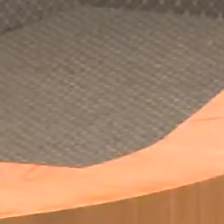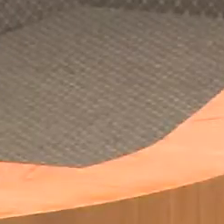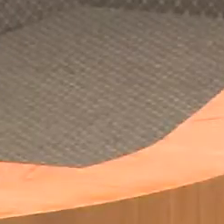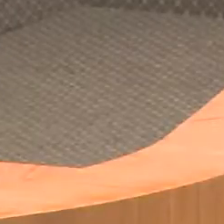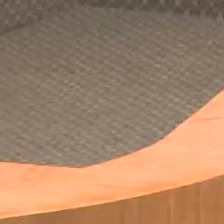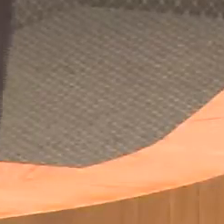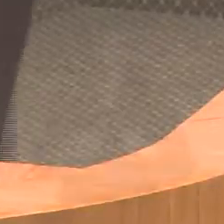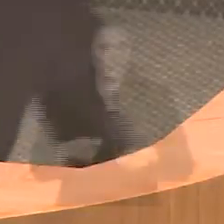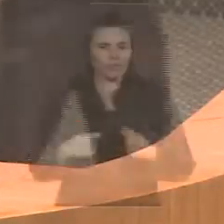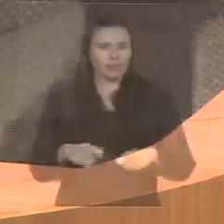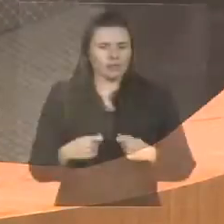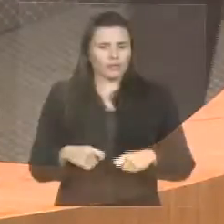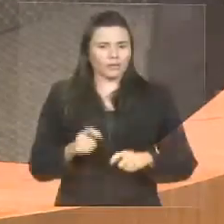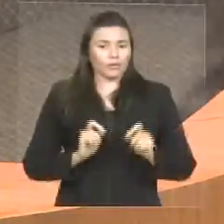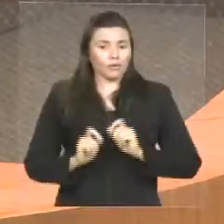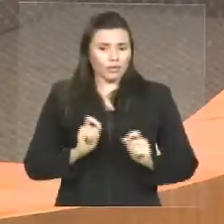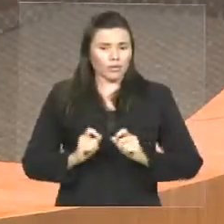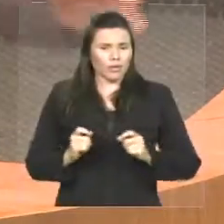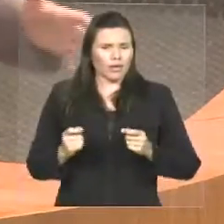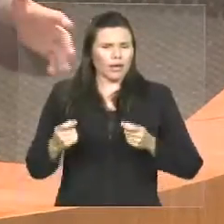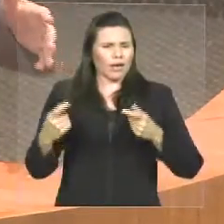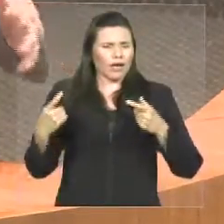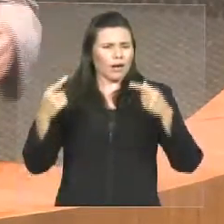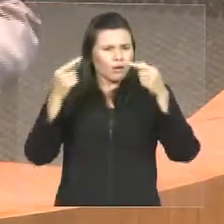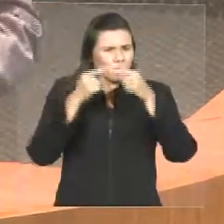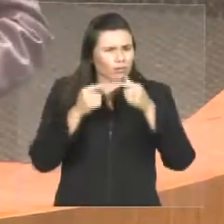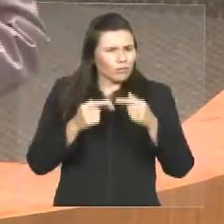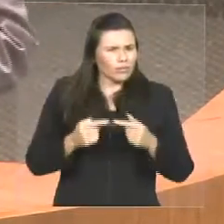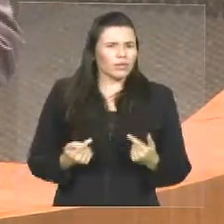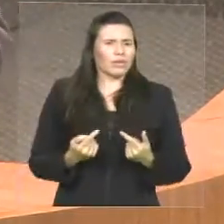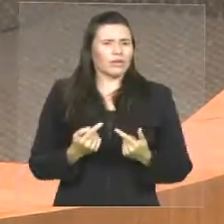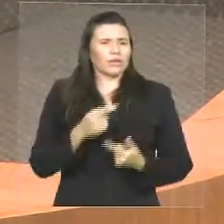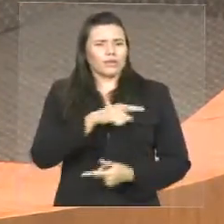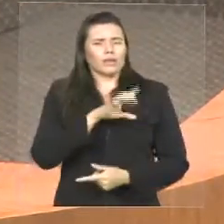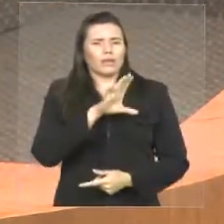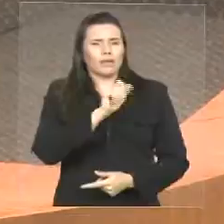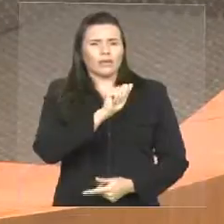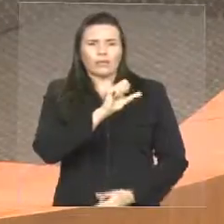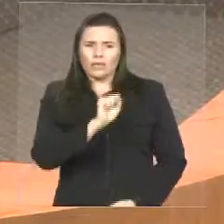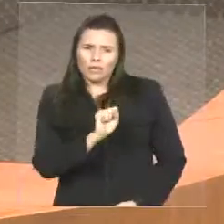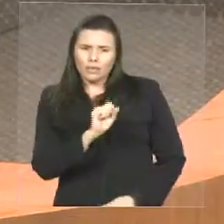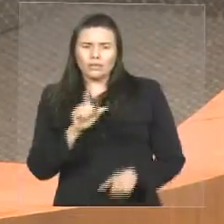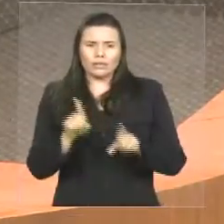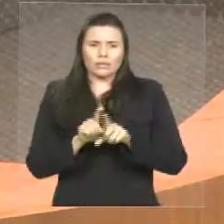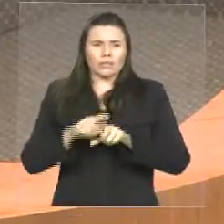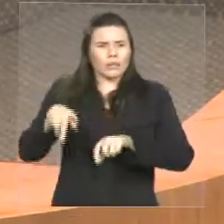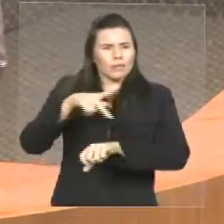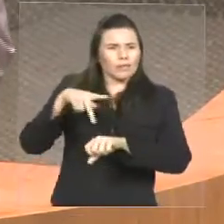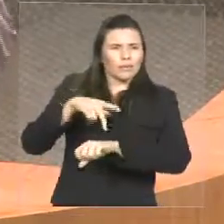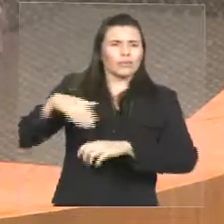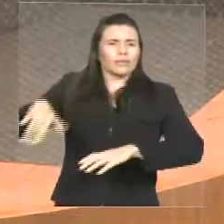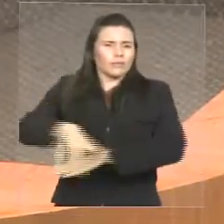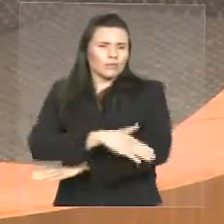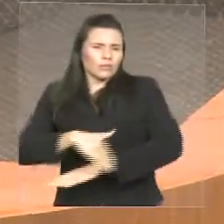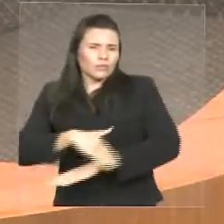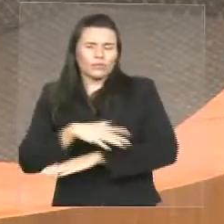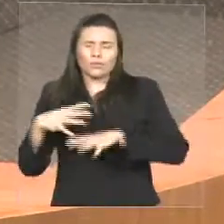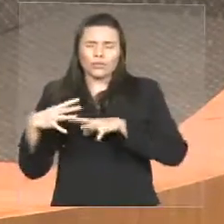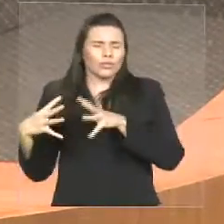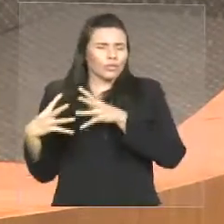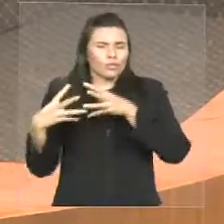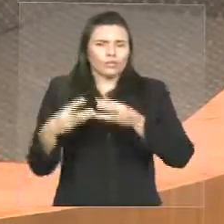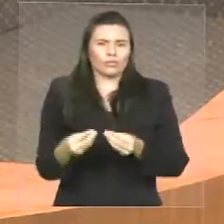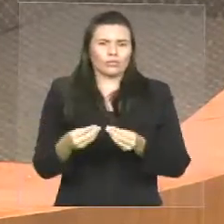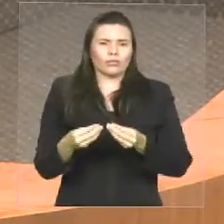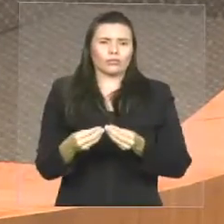uma revitalização. Isso envolve o cais, envolve as praças, envolve as ruas, envolve, inclusive,